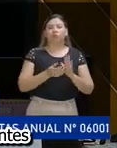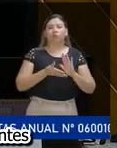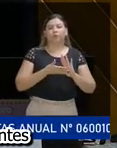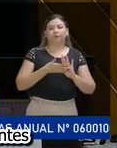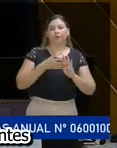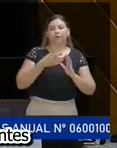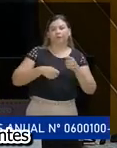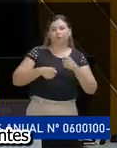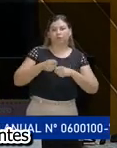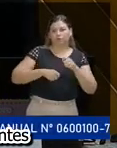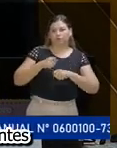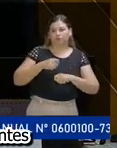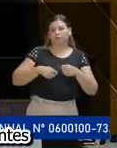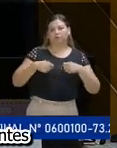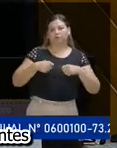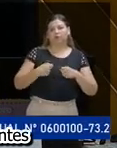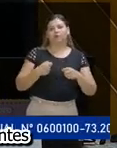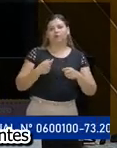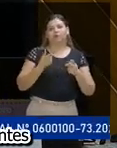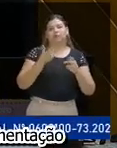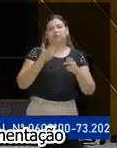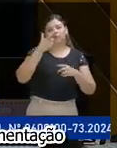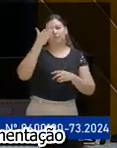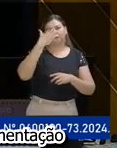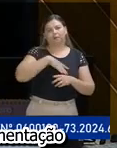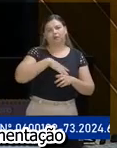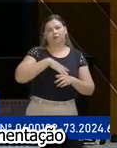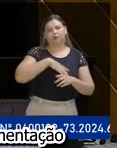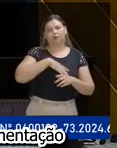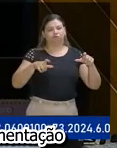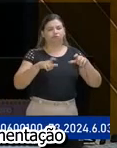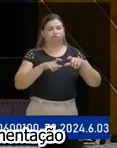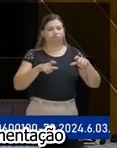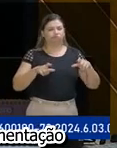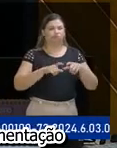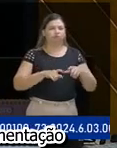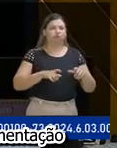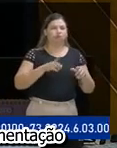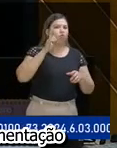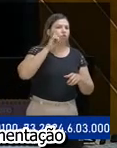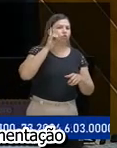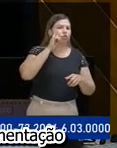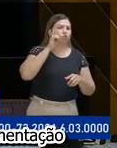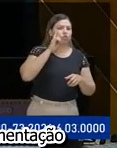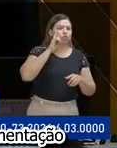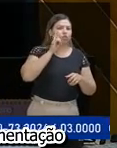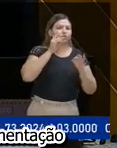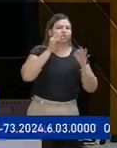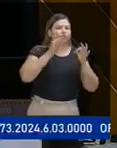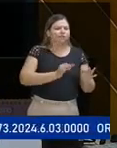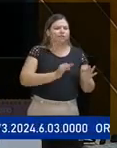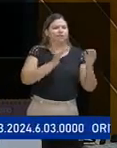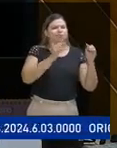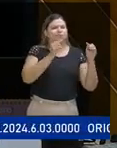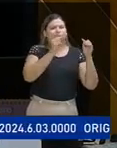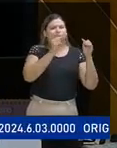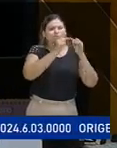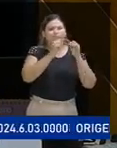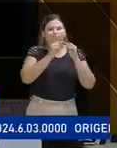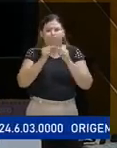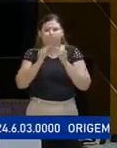forma sequenciada, de modo que os comprovantes de receitas e gastos mantenham a cronologia da movimentação